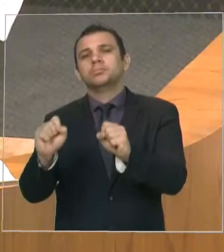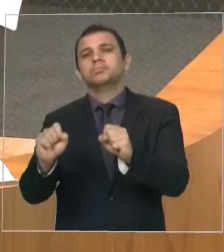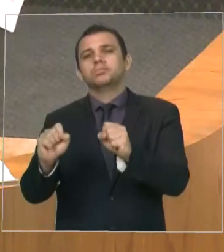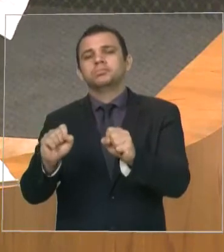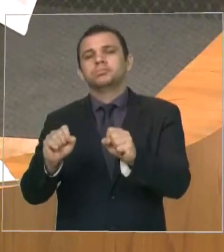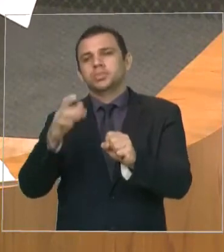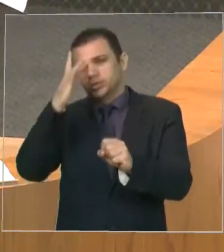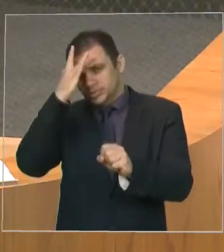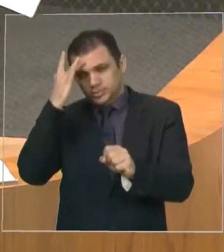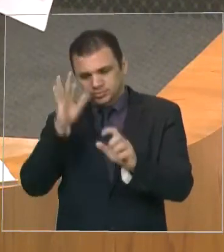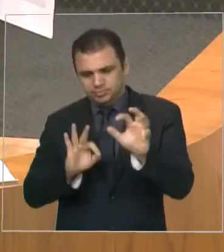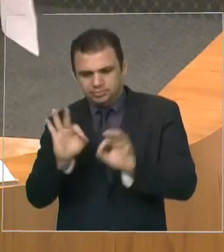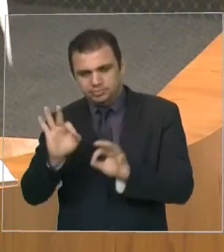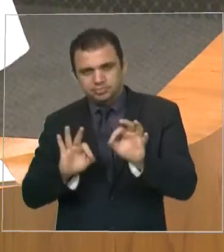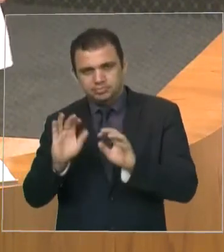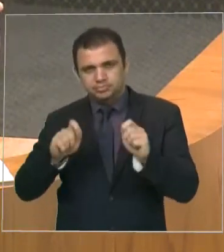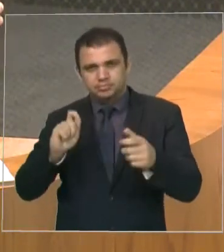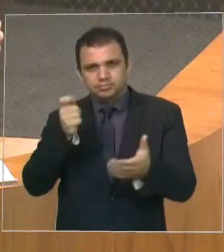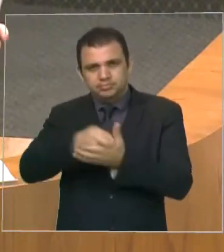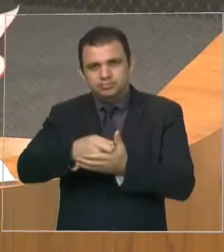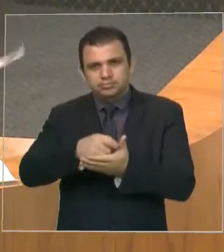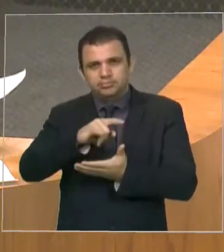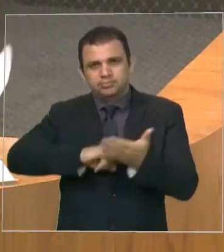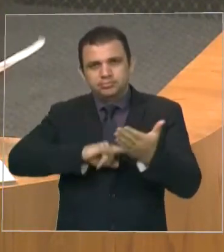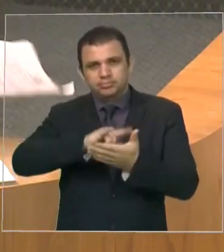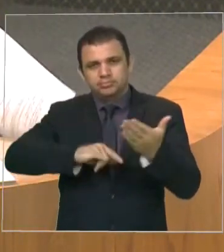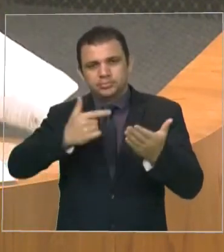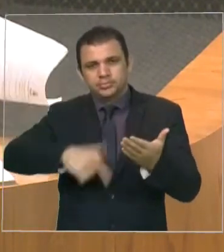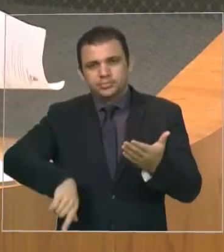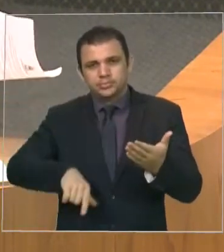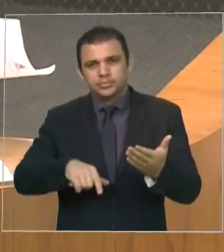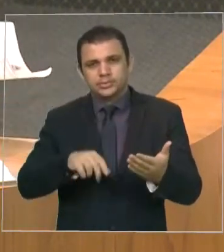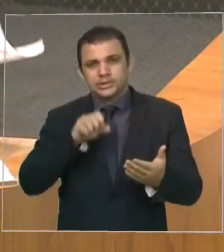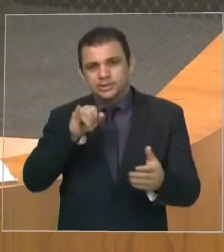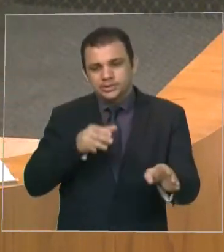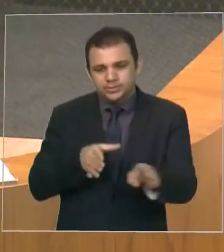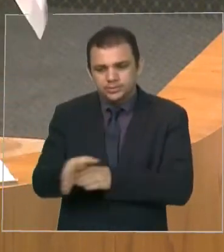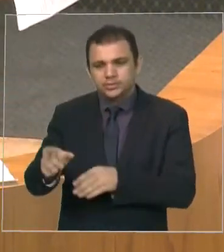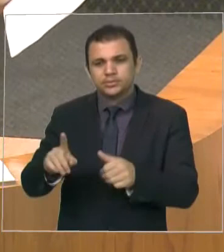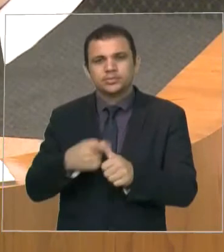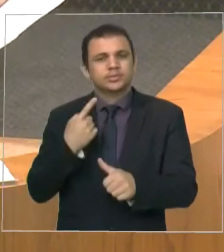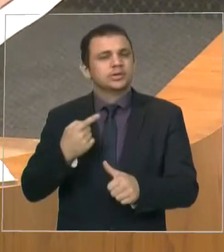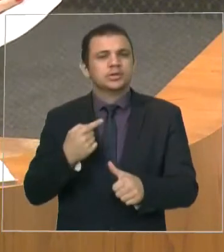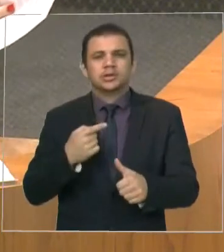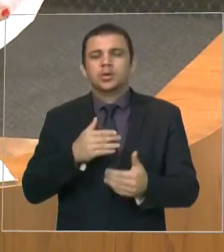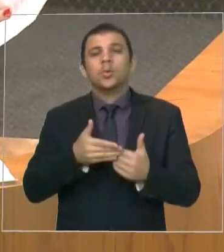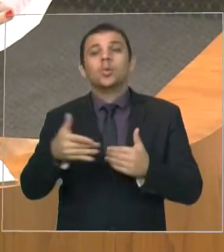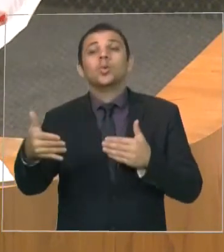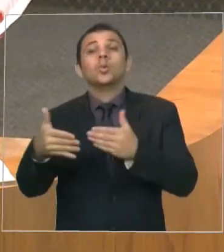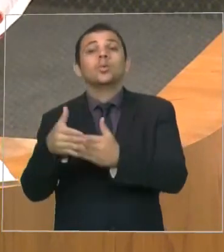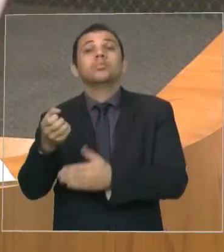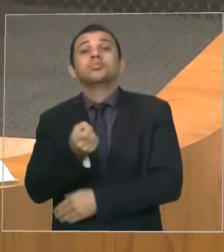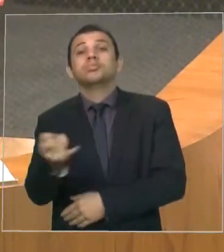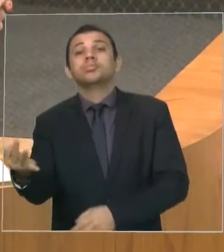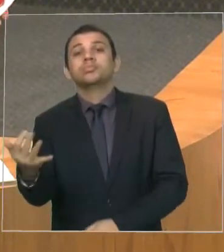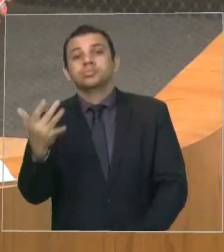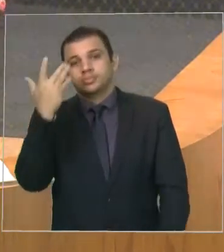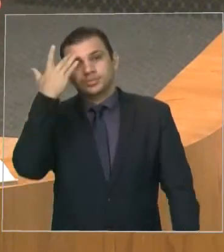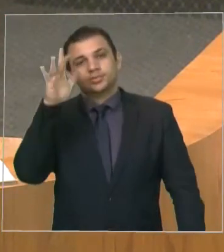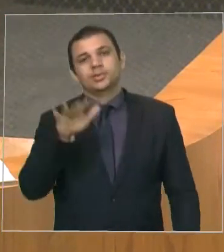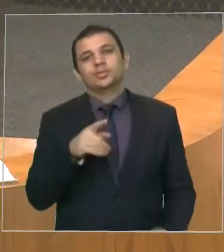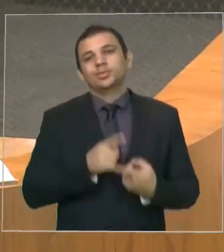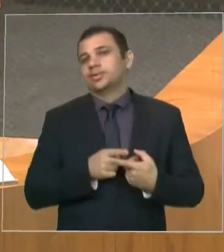para que o contribuinte tenha tempo de se regularizar quando receber a primeira notificação. Não disse prazo. Então, tudo que ele faz é